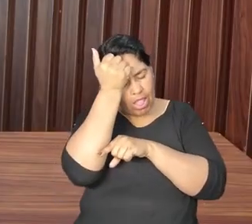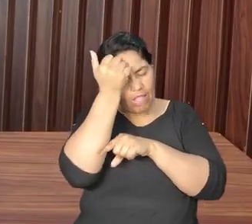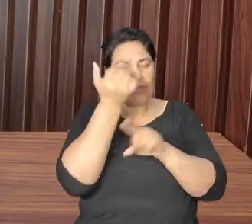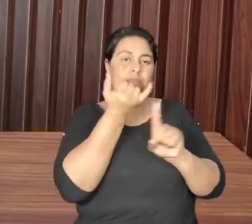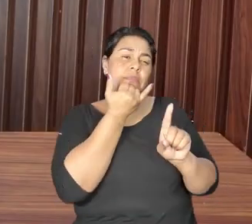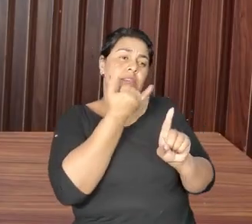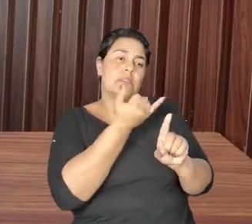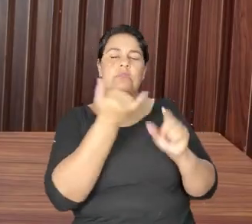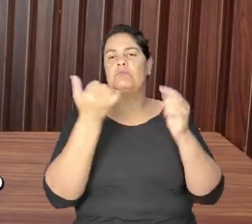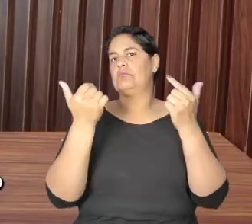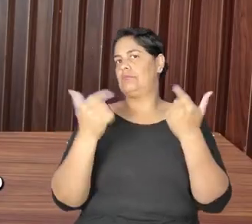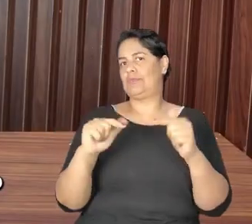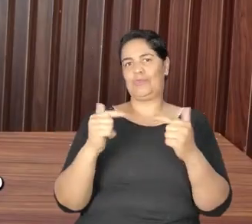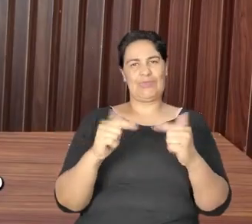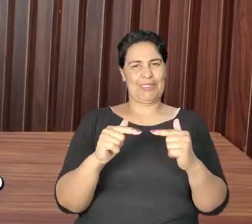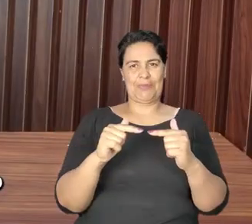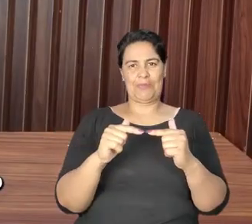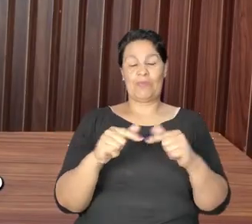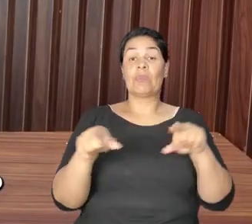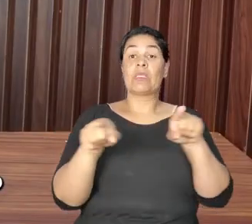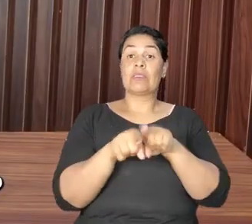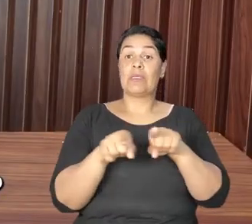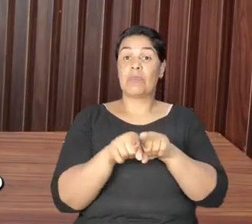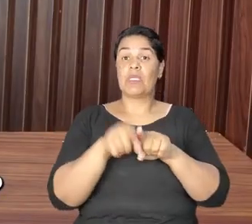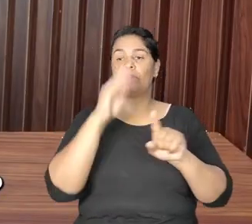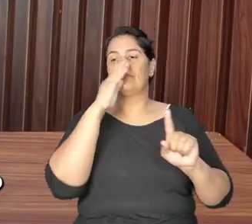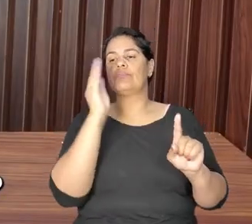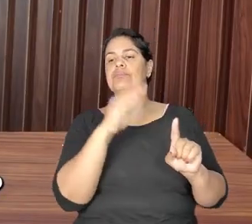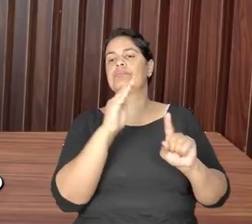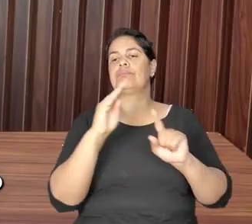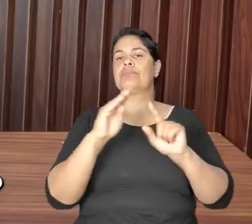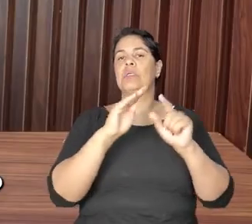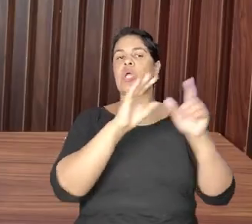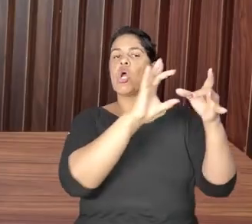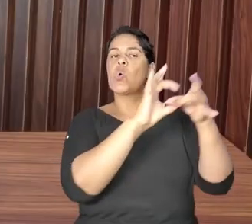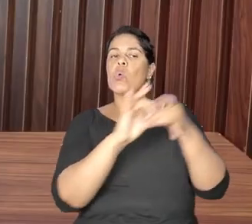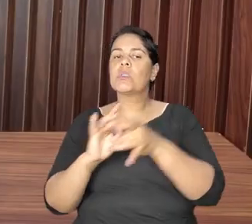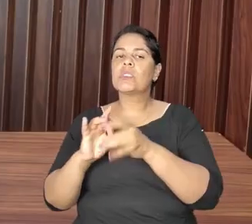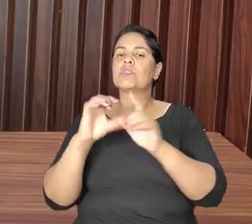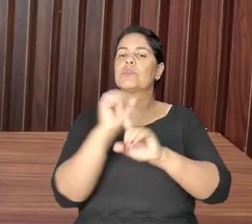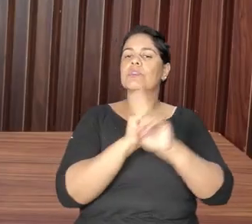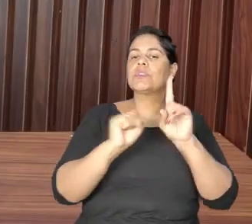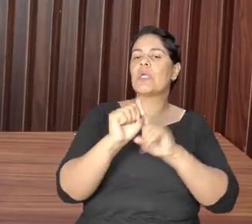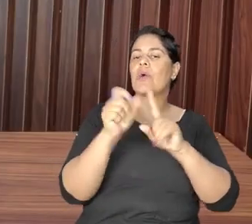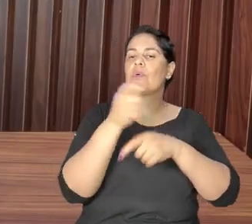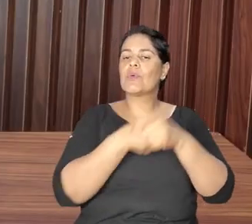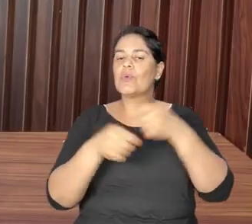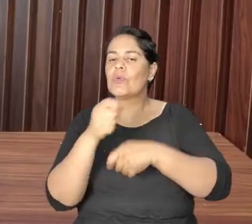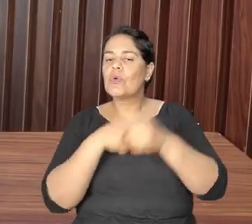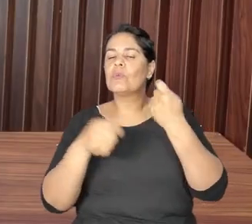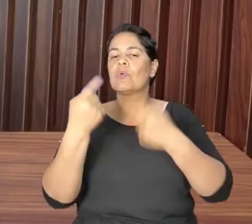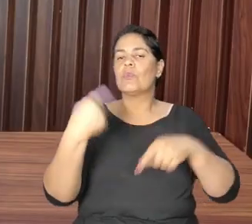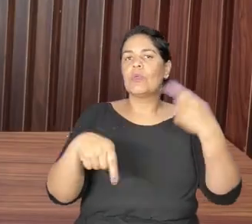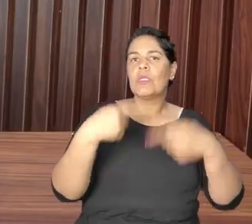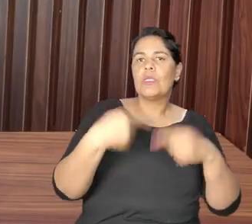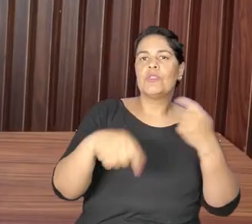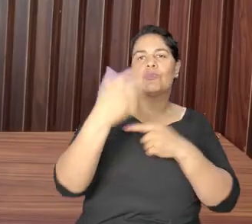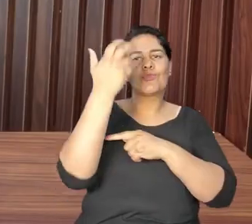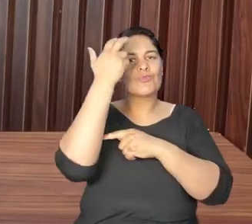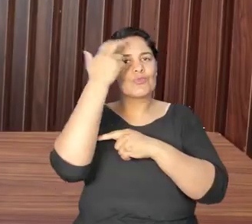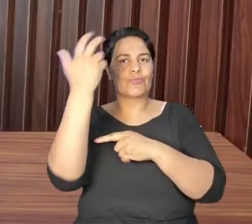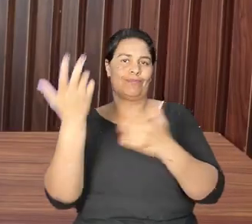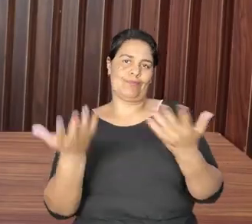menos o arrependimento e o perdão, além de se ignorar qualquer contexto econômico, social, político,